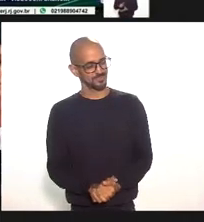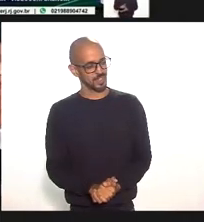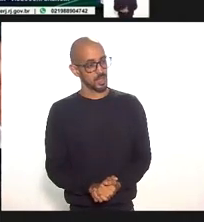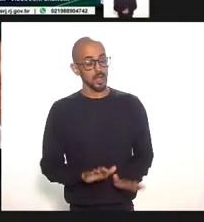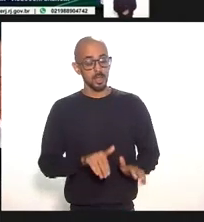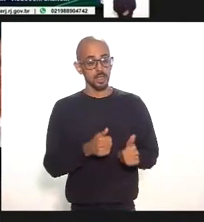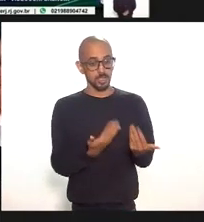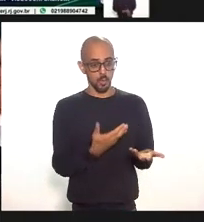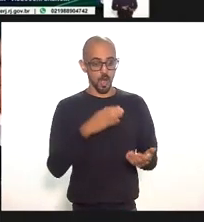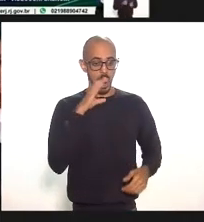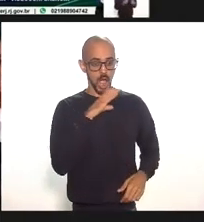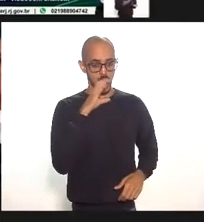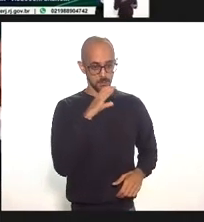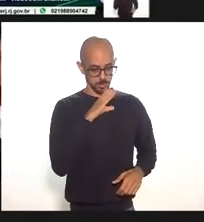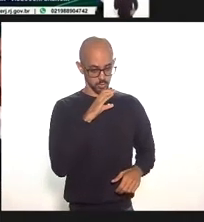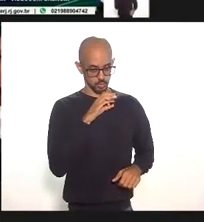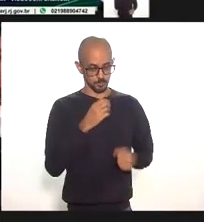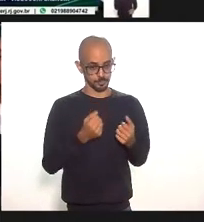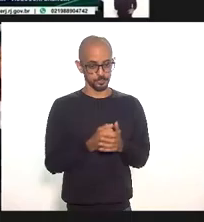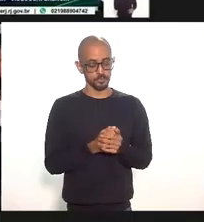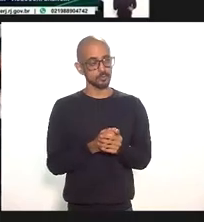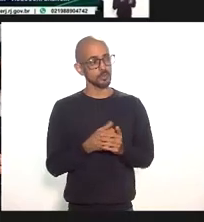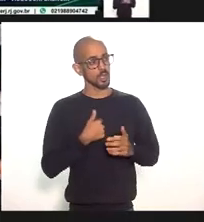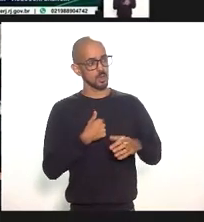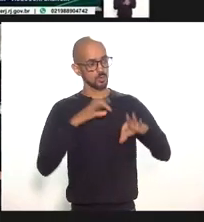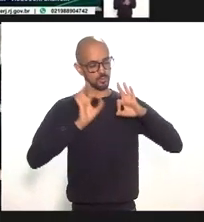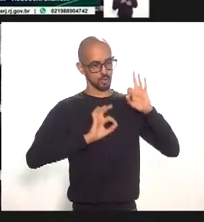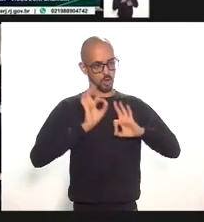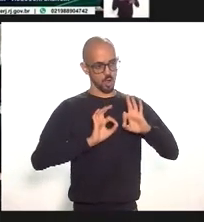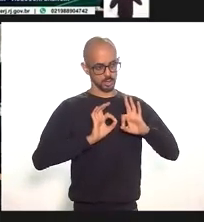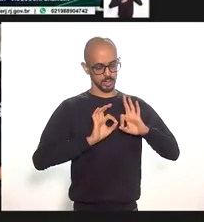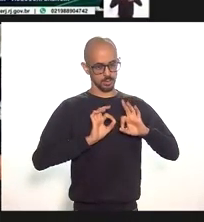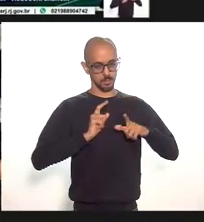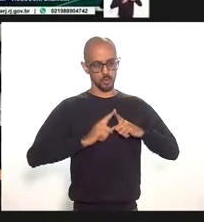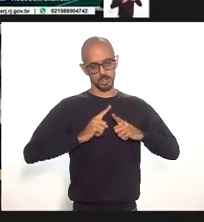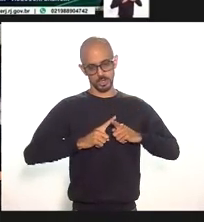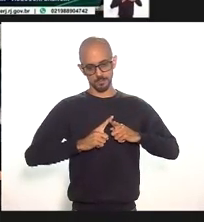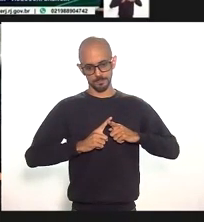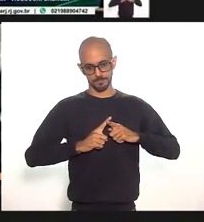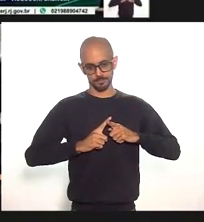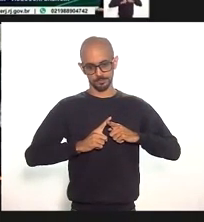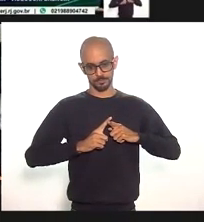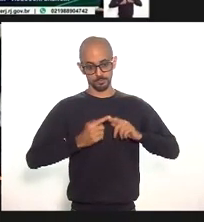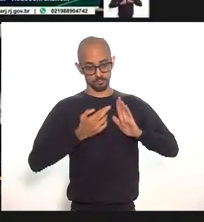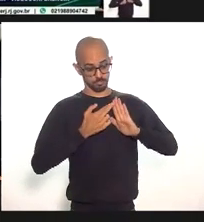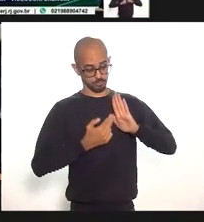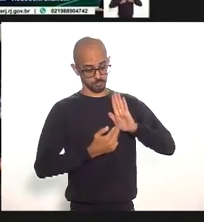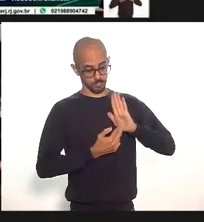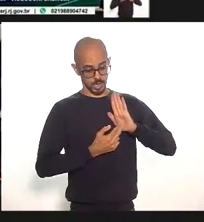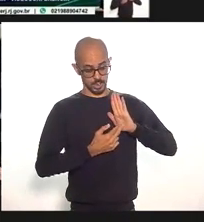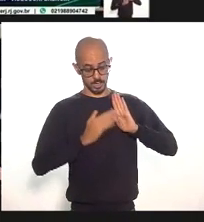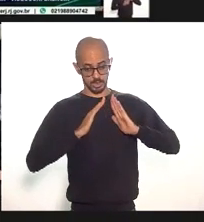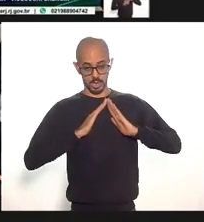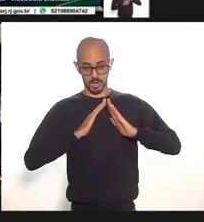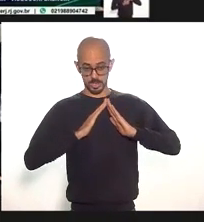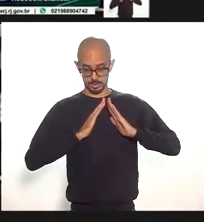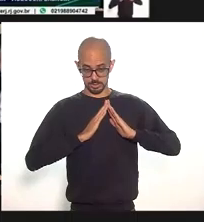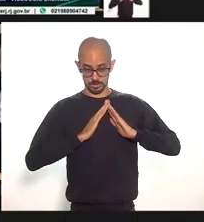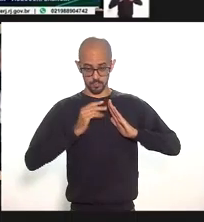Bom, rapidamente, a minha questão de ordem é a seguinte: o regimento da casa